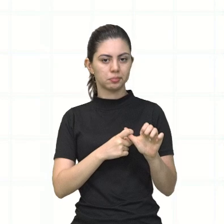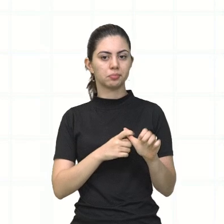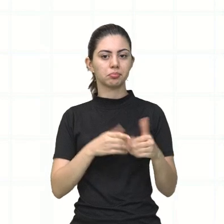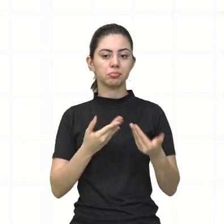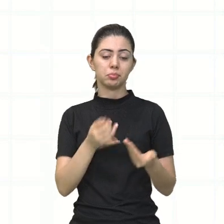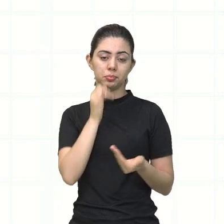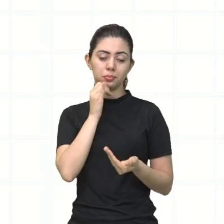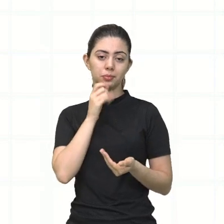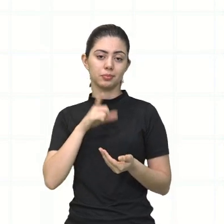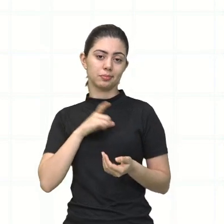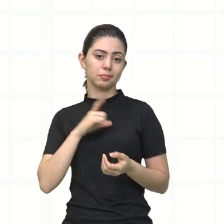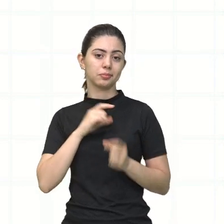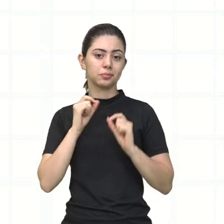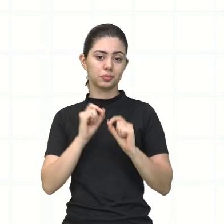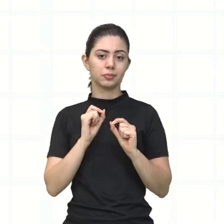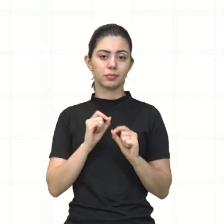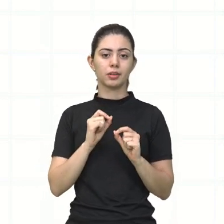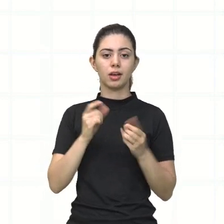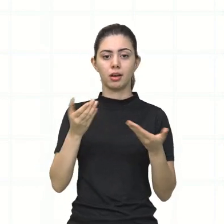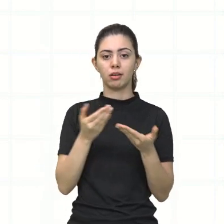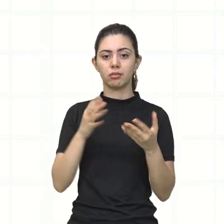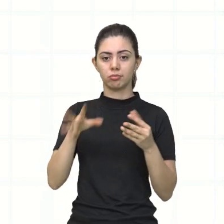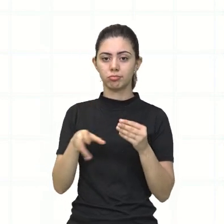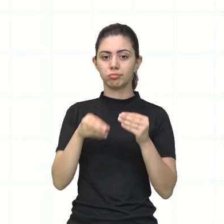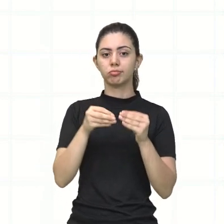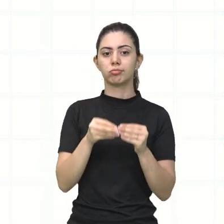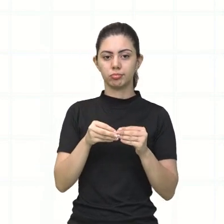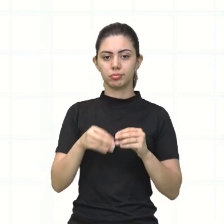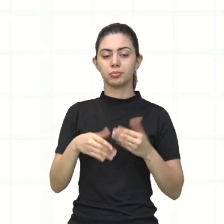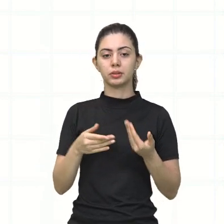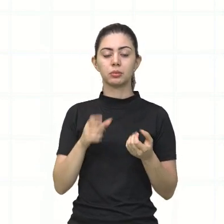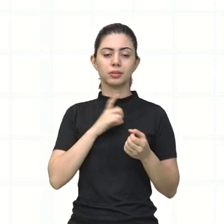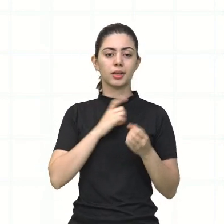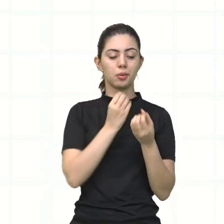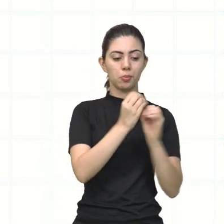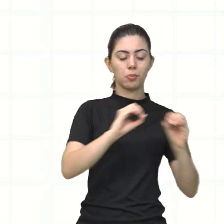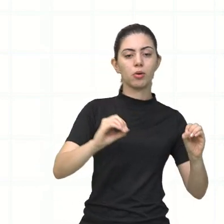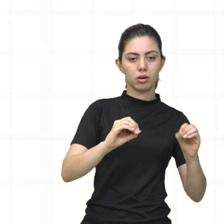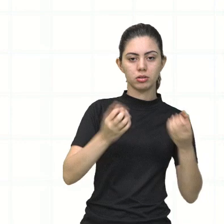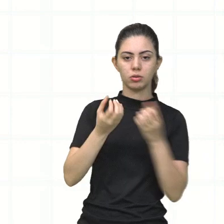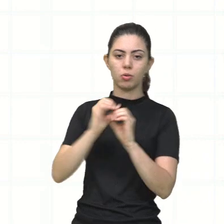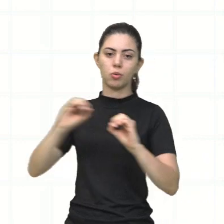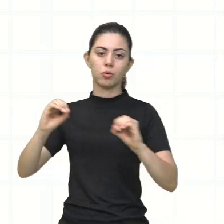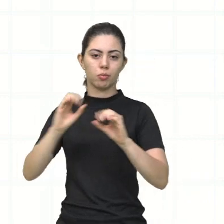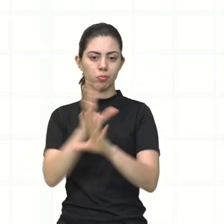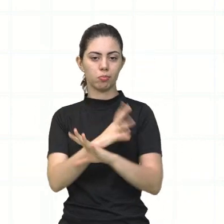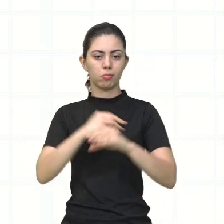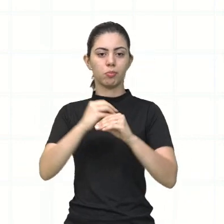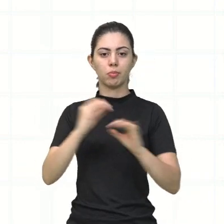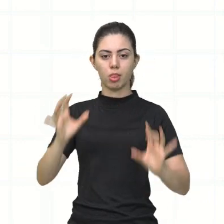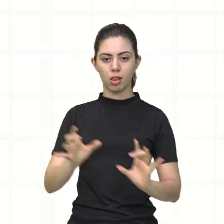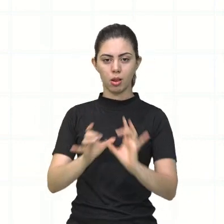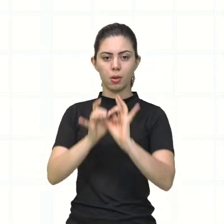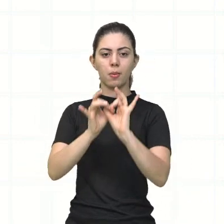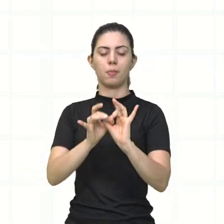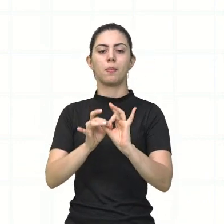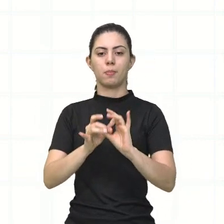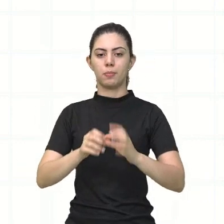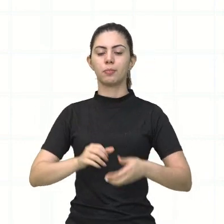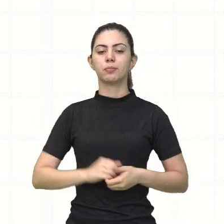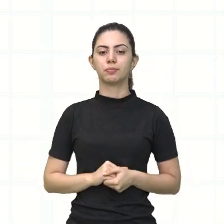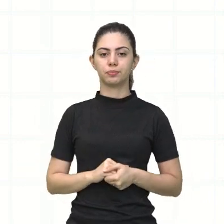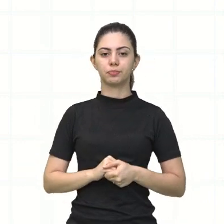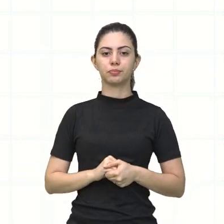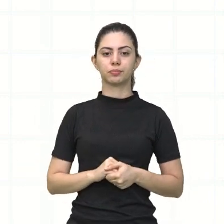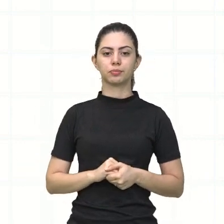relativo, aqui nós temos as conjunções integrantes. Elas conectam uma frase principal a uma oração que desempenha uma função substantiva dentro da